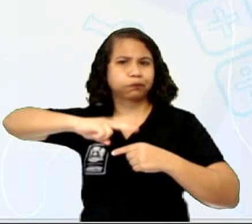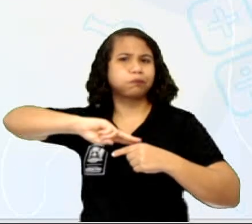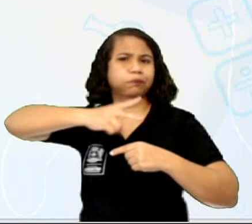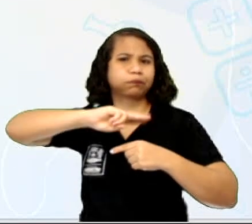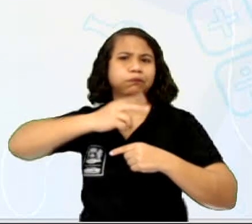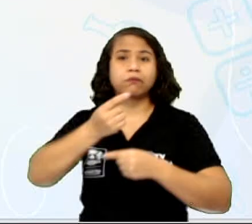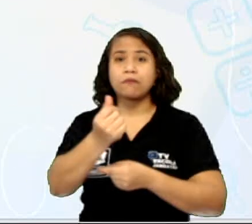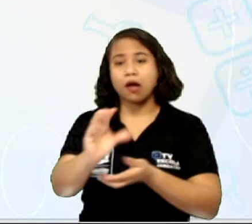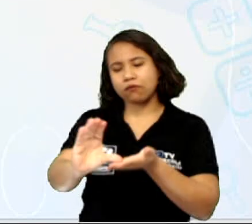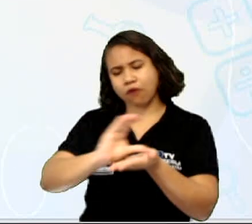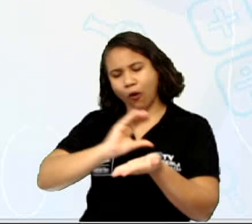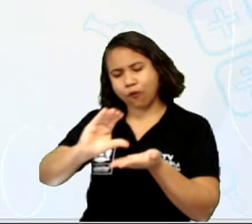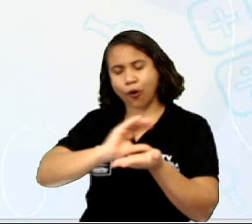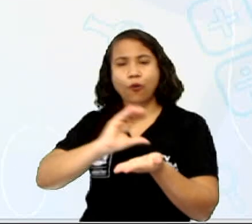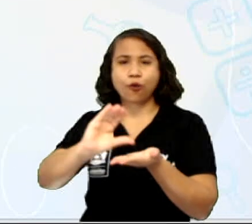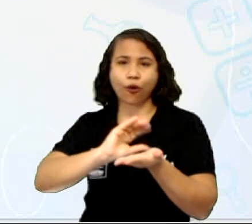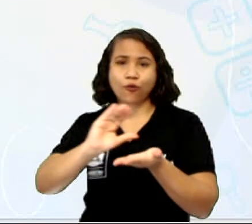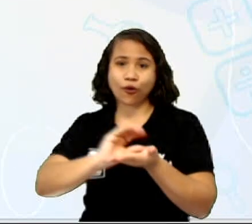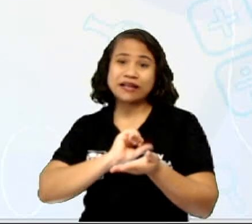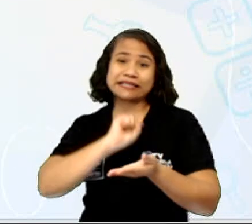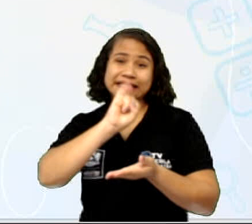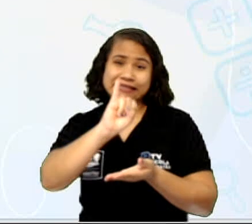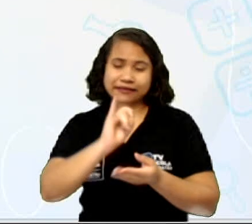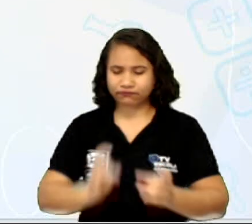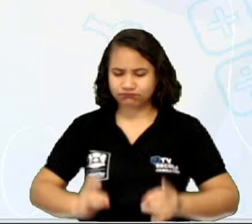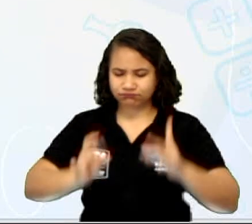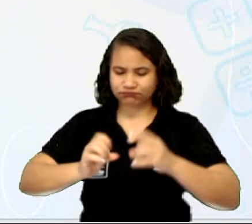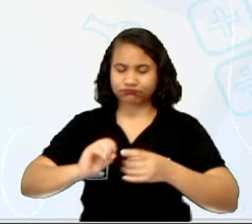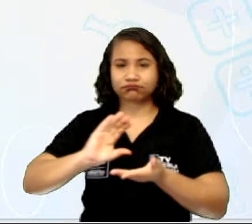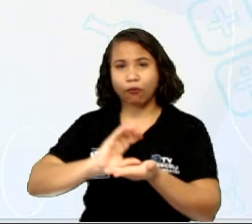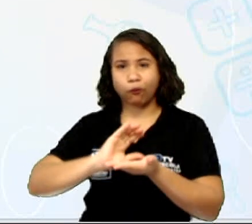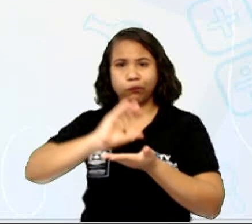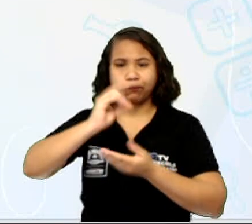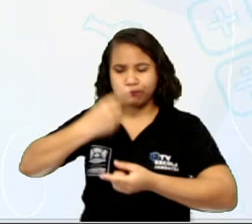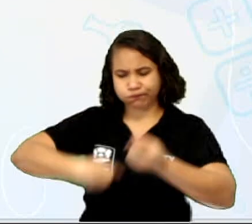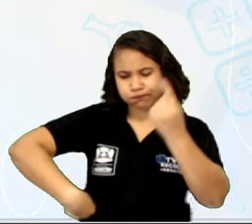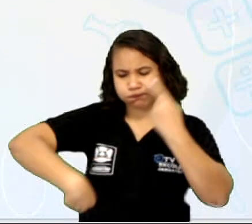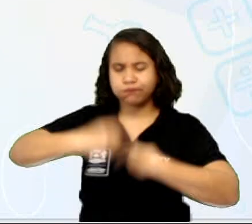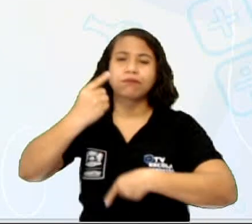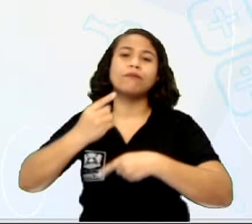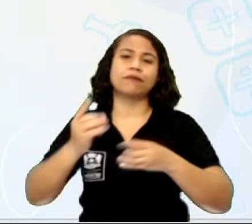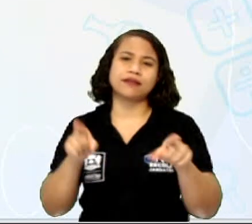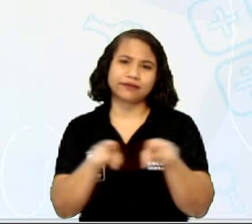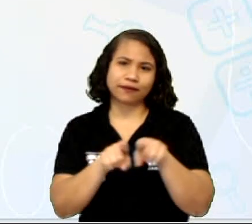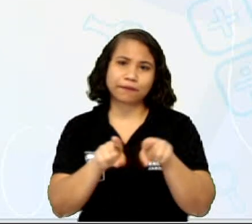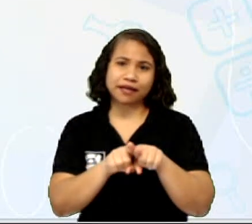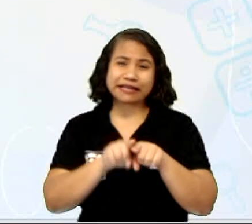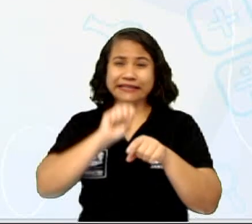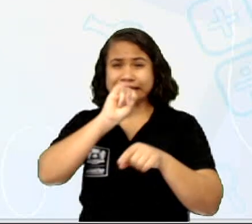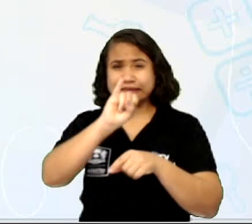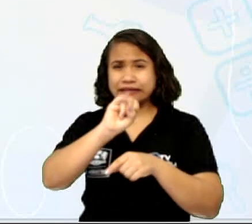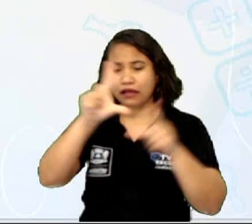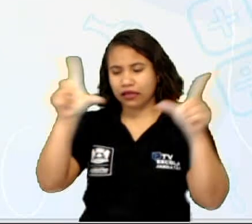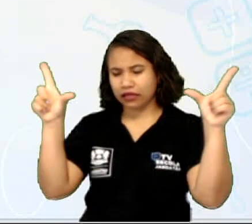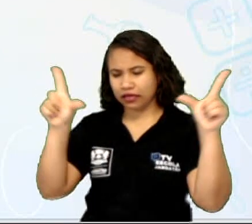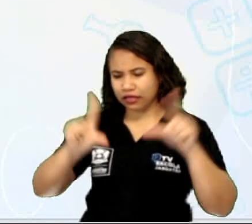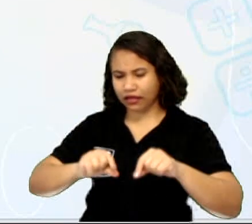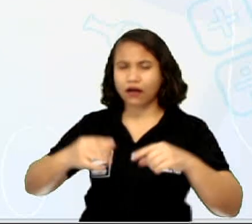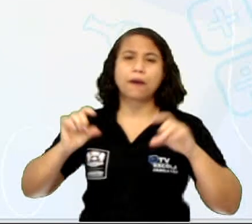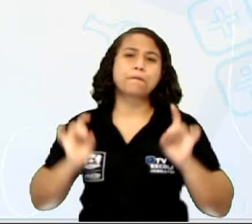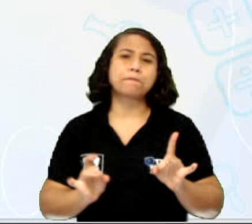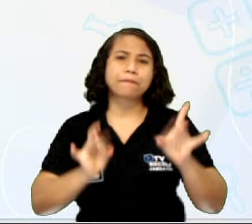mais dinheiro você ganha então quando aumenta a quantidade de dinheiro aumenta a quantidade de peças com diminui a quantidade de peças